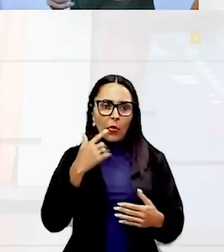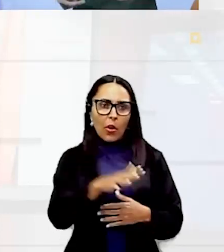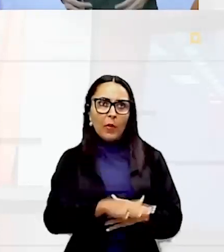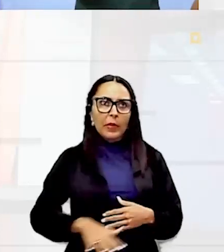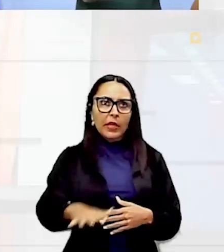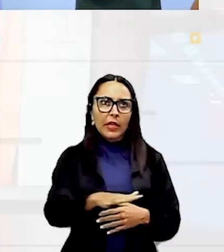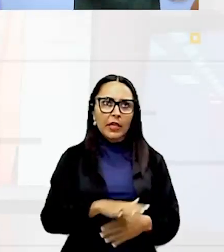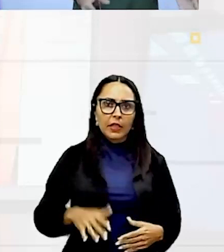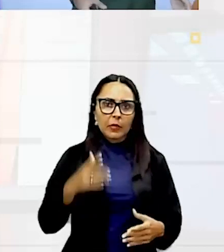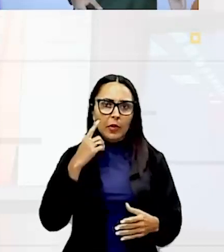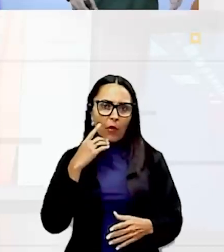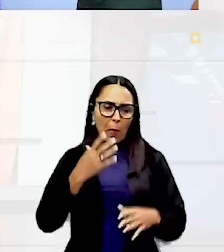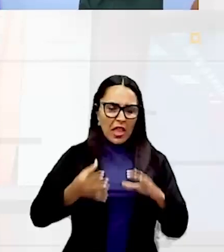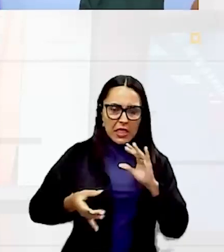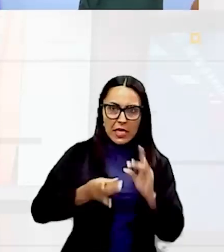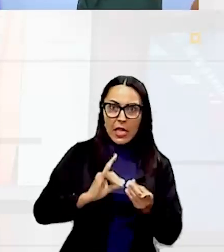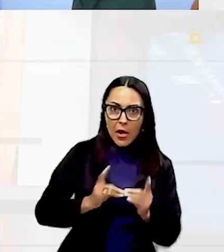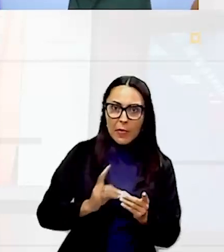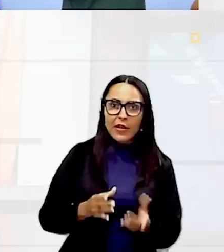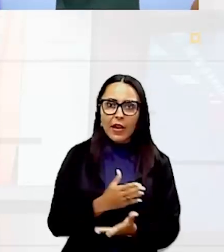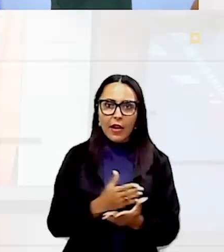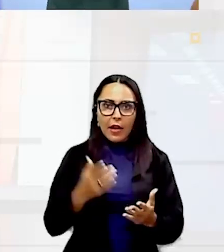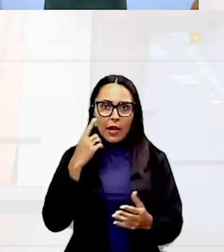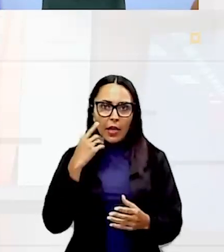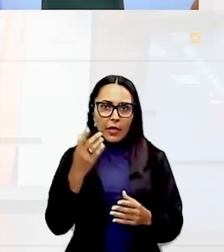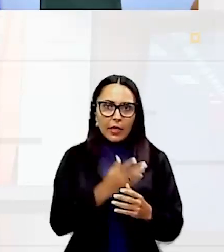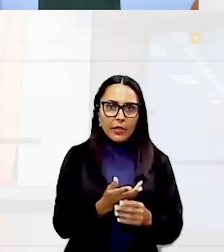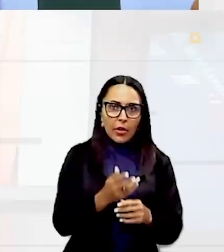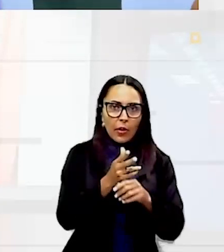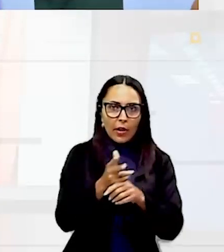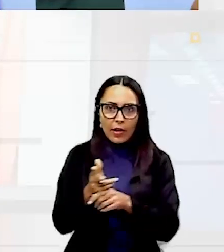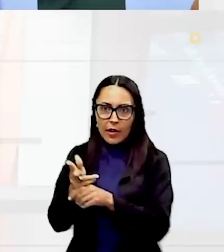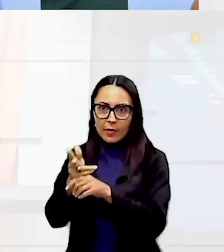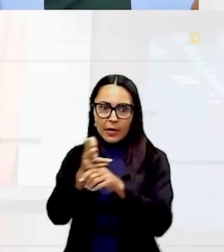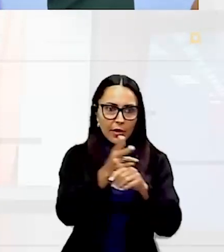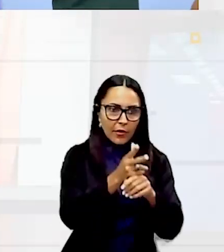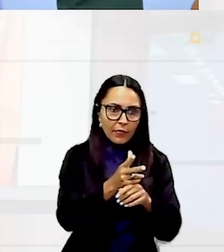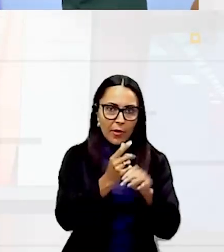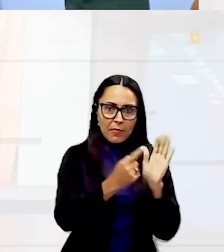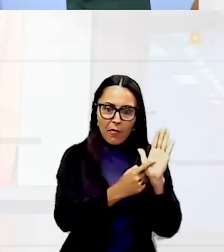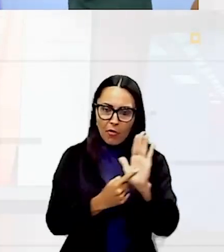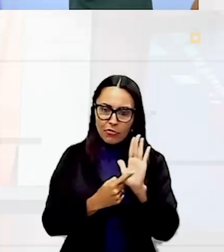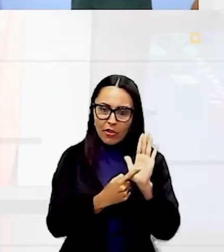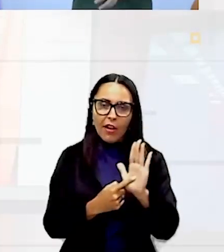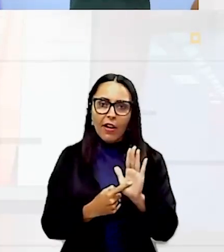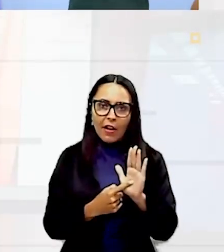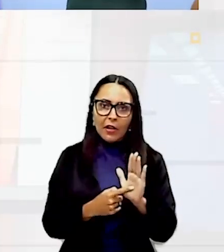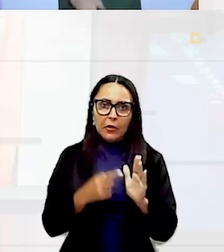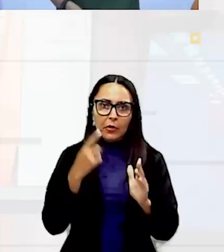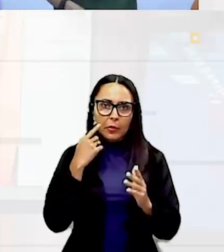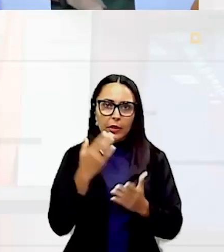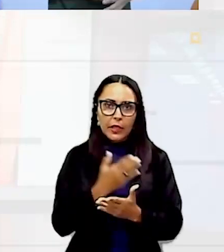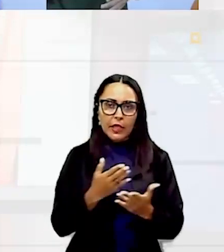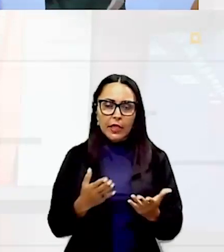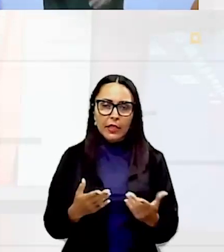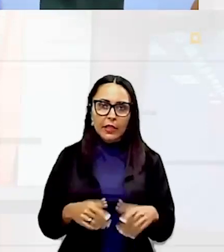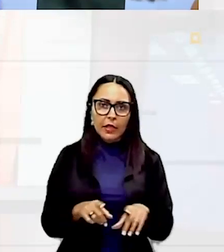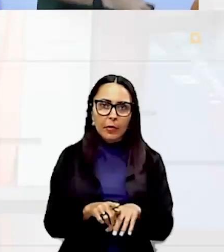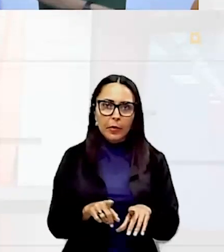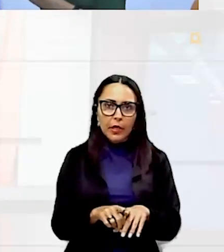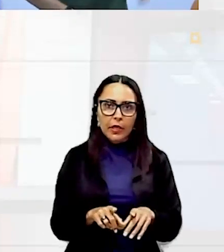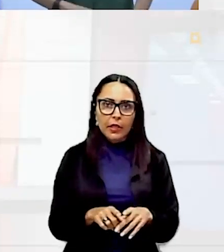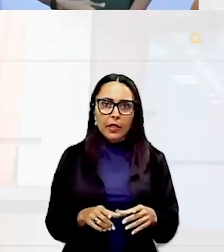ambiente de forma mais dinâmica. A câmera vai poder mostrar o ambiente, o personagem,